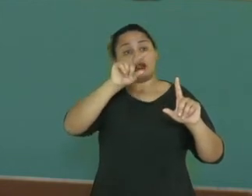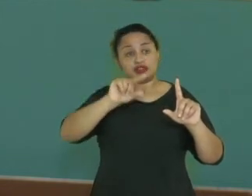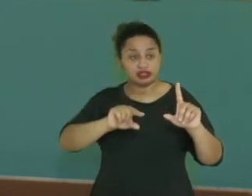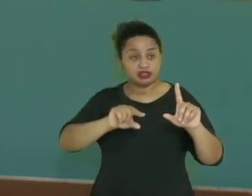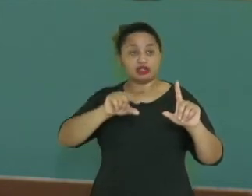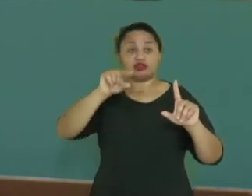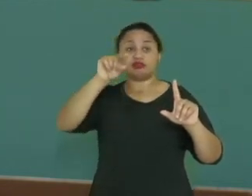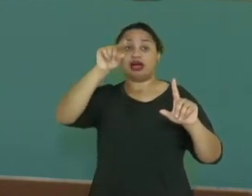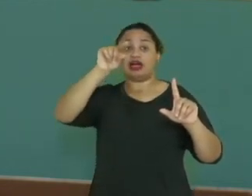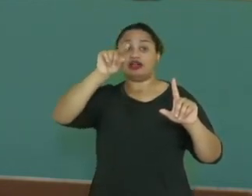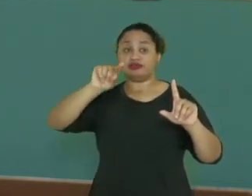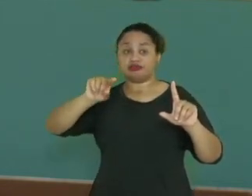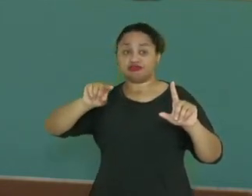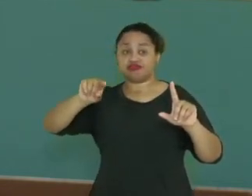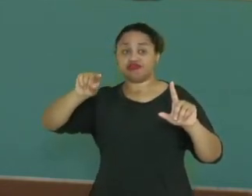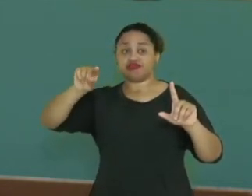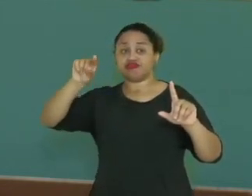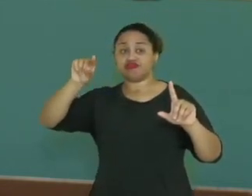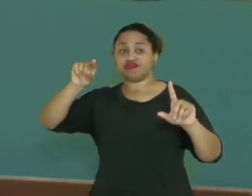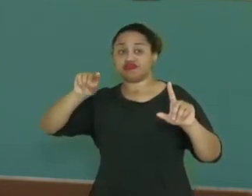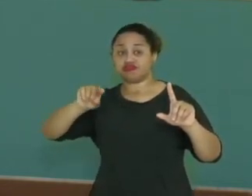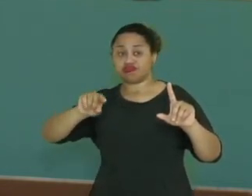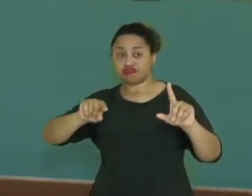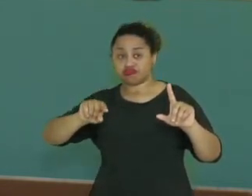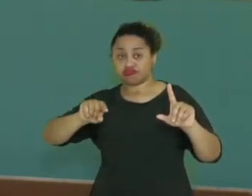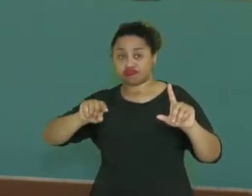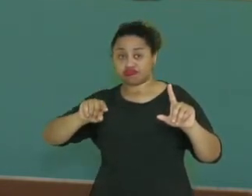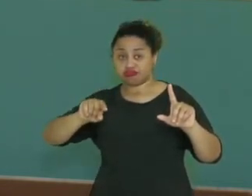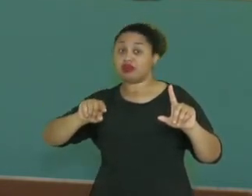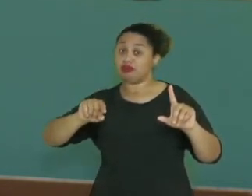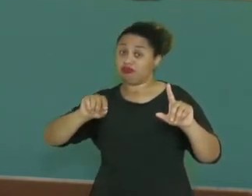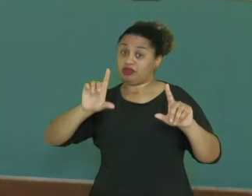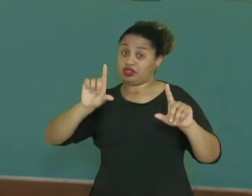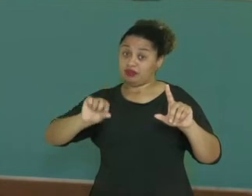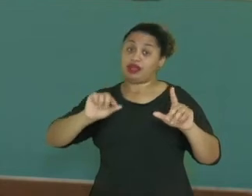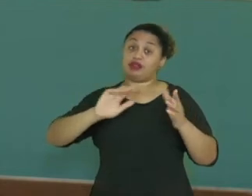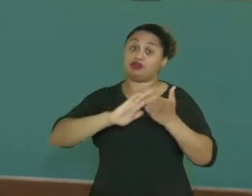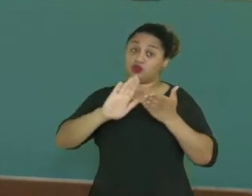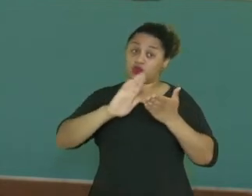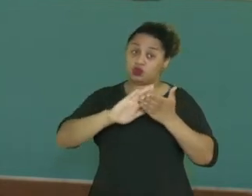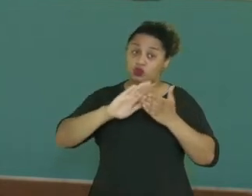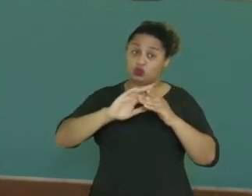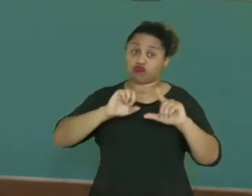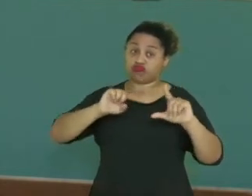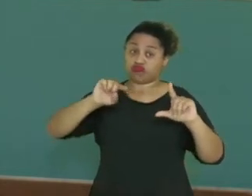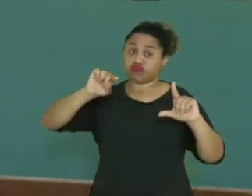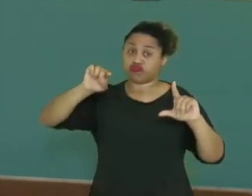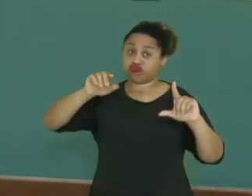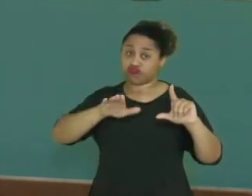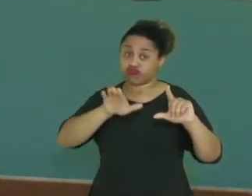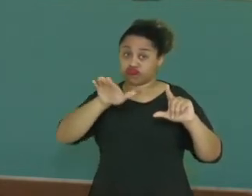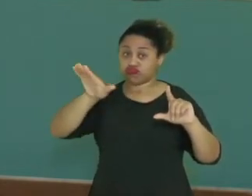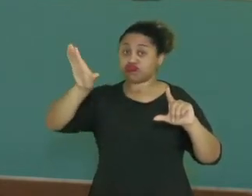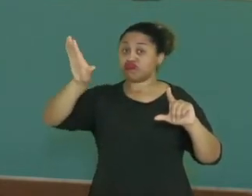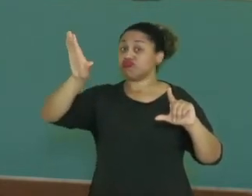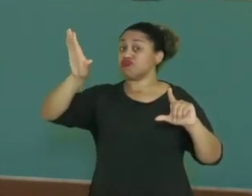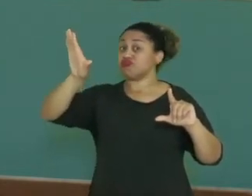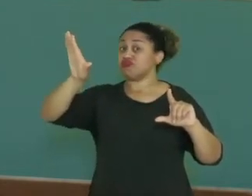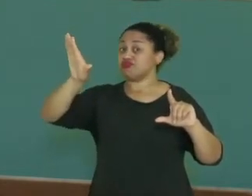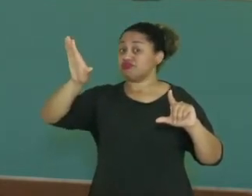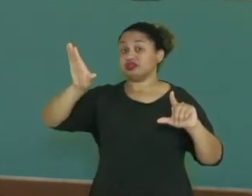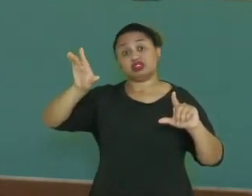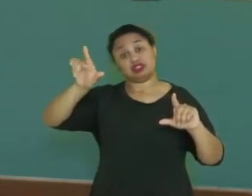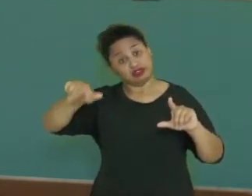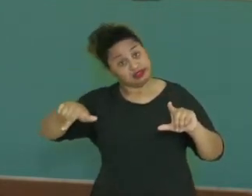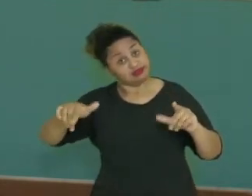pouquinho, desceu, subiu, desceu bastante, daí aqui caiu mais, olha só, né? Aí foi subindo e tá numa subida, né? Se vai